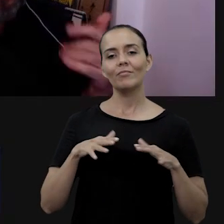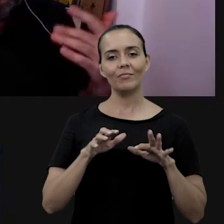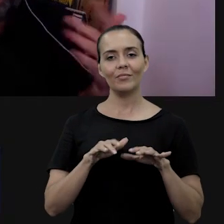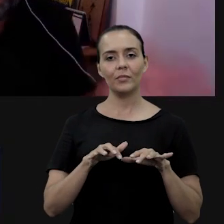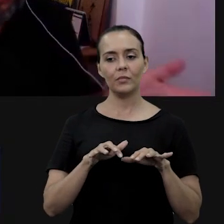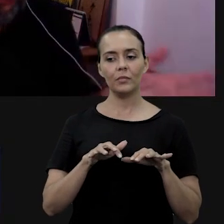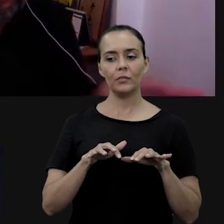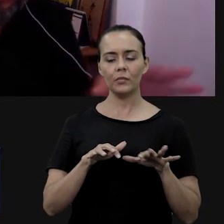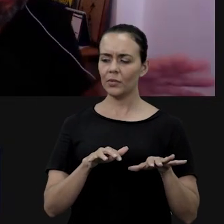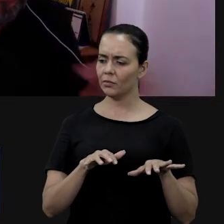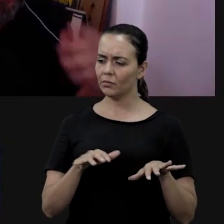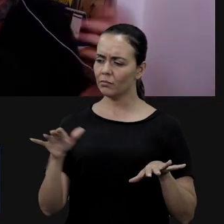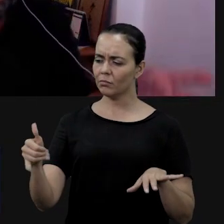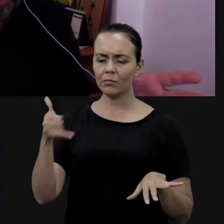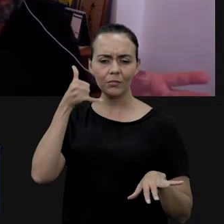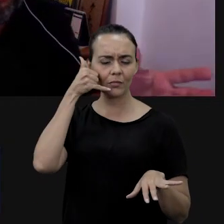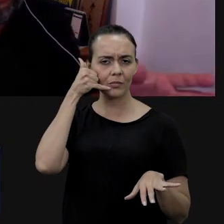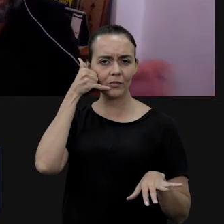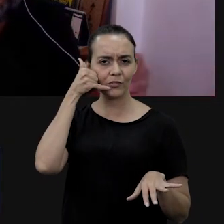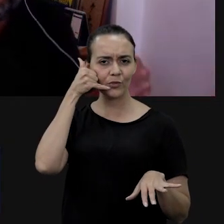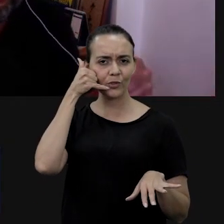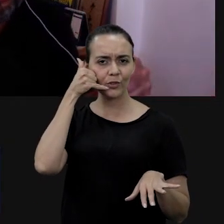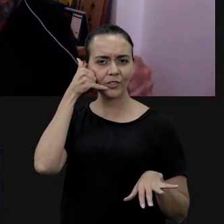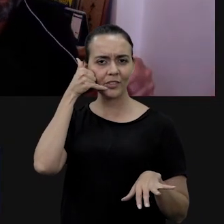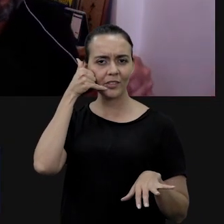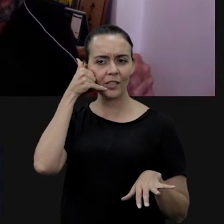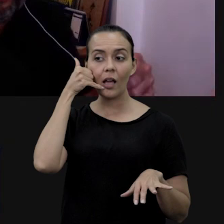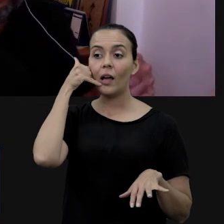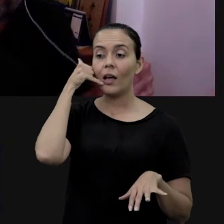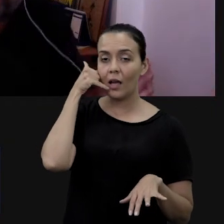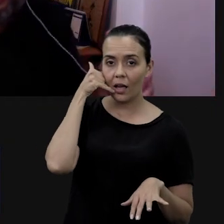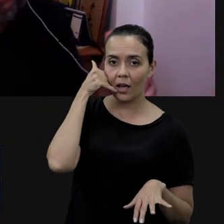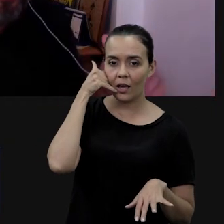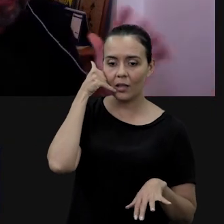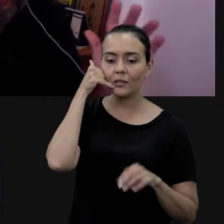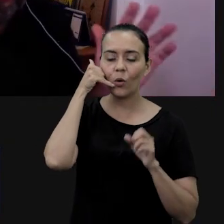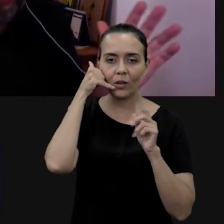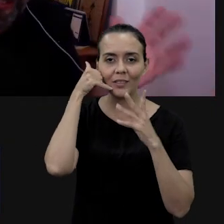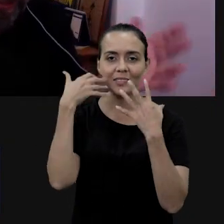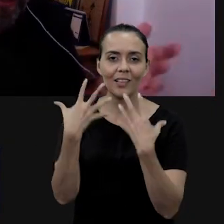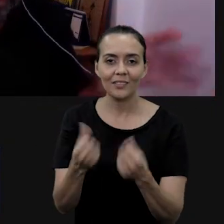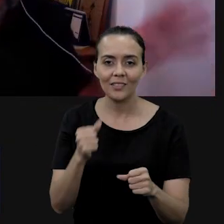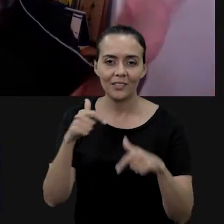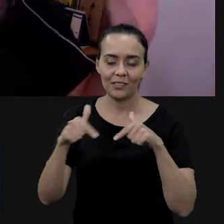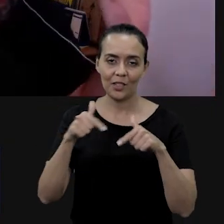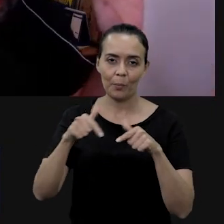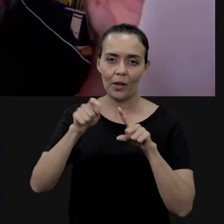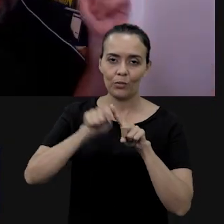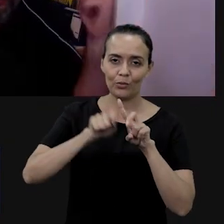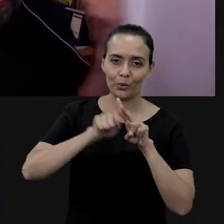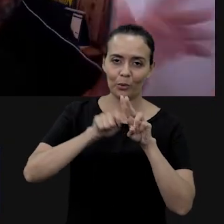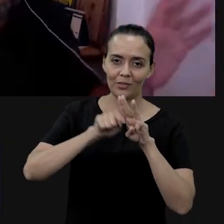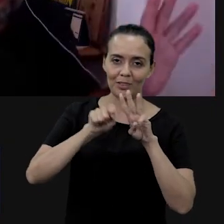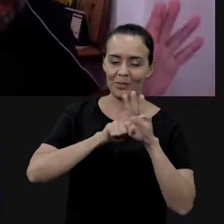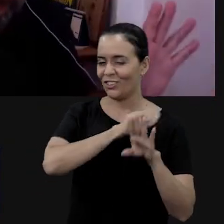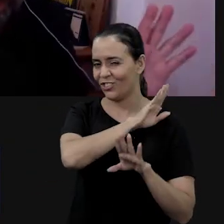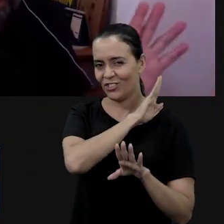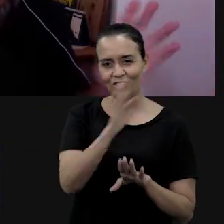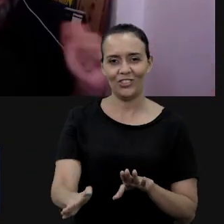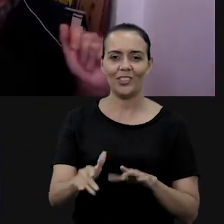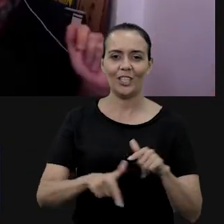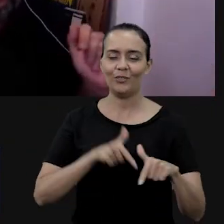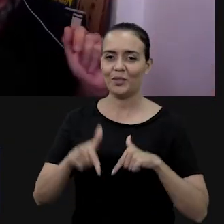não está trabalhando, aquele dia ninguém te chamou e de repente toca o telefone e você vai entrar, mergulhar numa coisa de meses